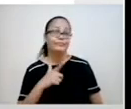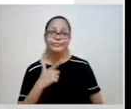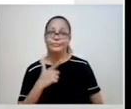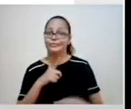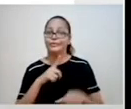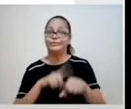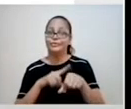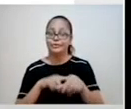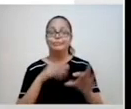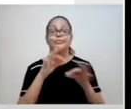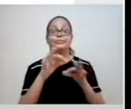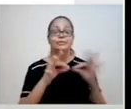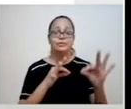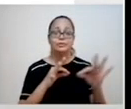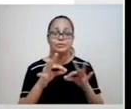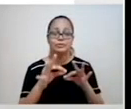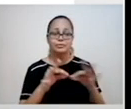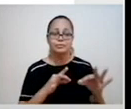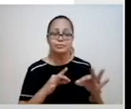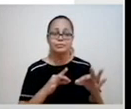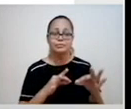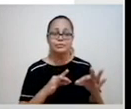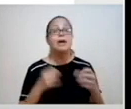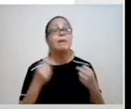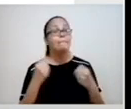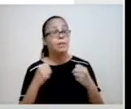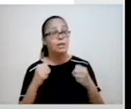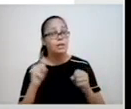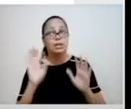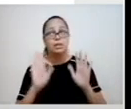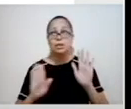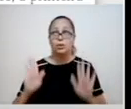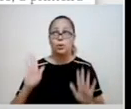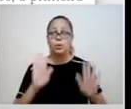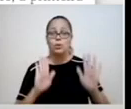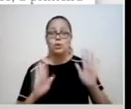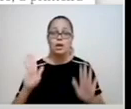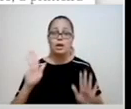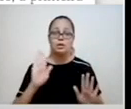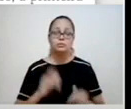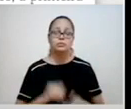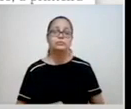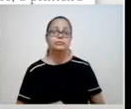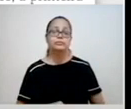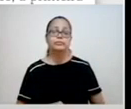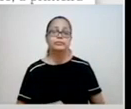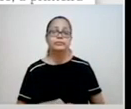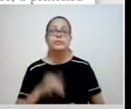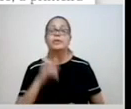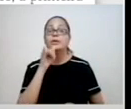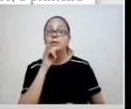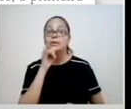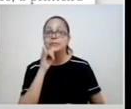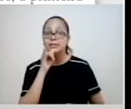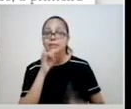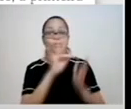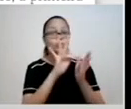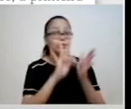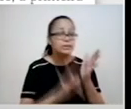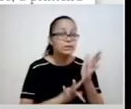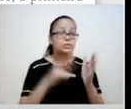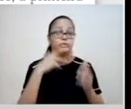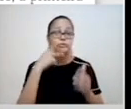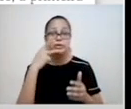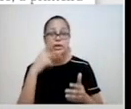de planejar e de processar essa fala, eu tenho que ter cuidado, sim. Olha só um exemplo de texto falado. Isso aqui é